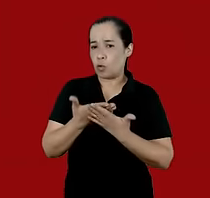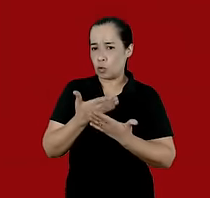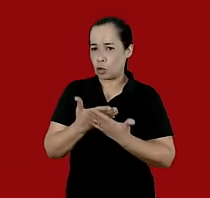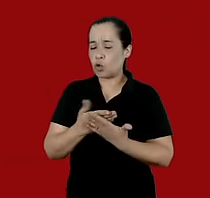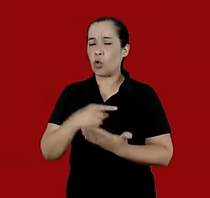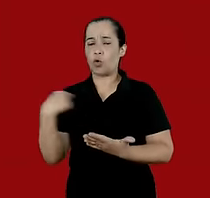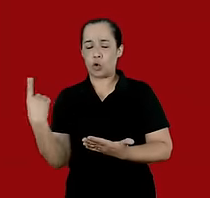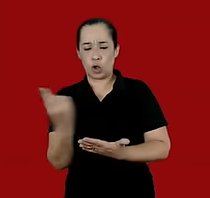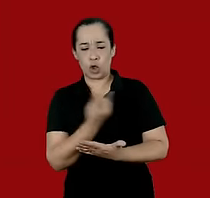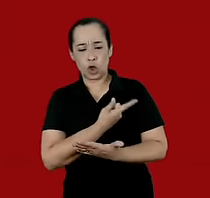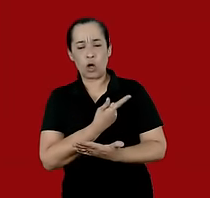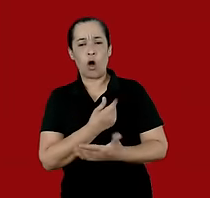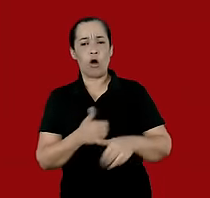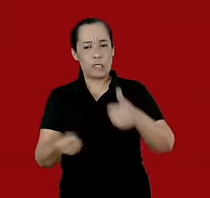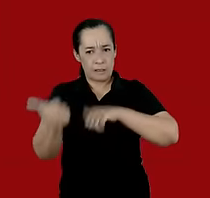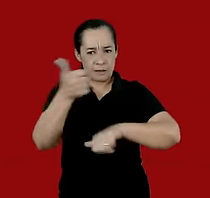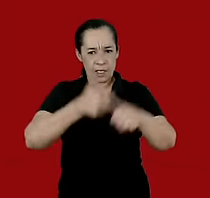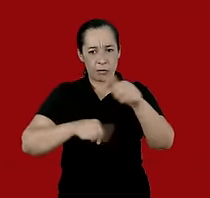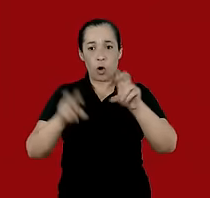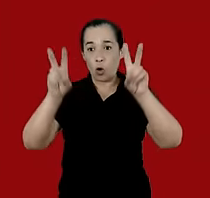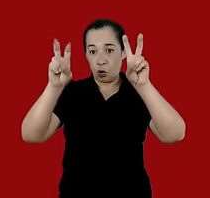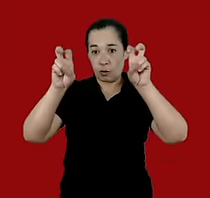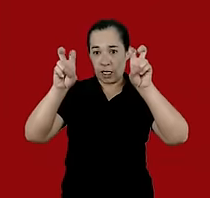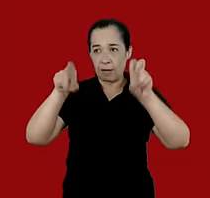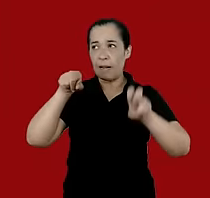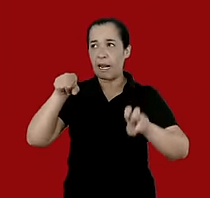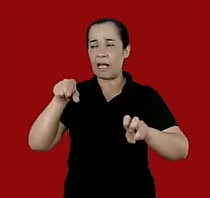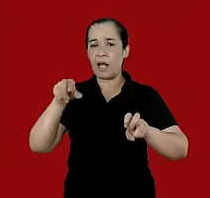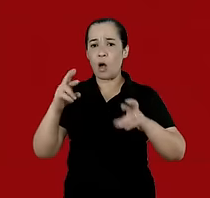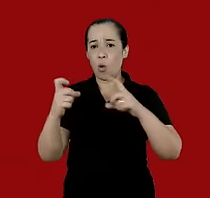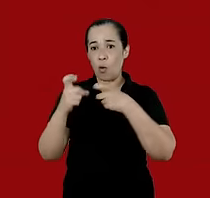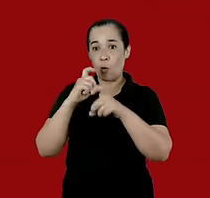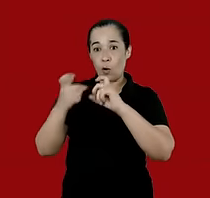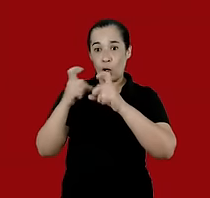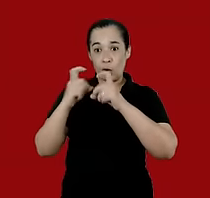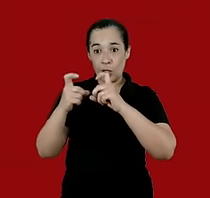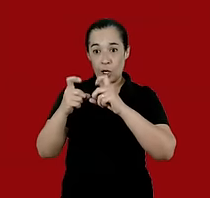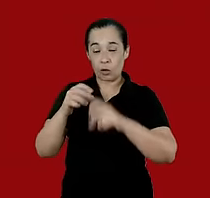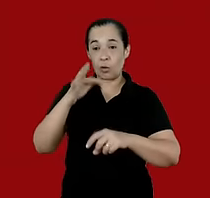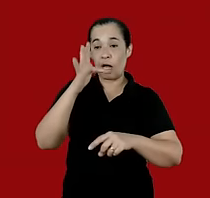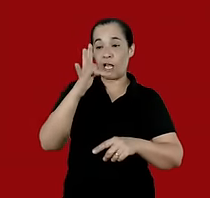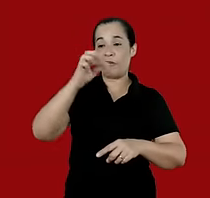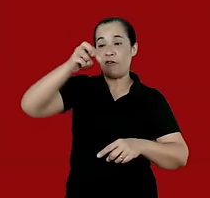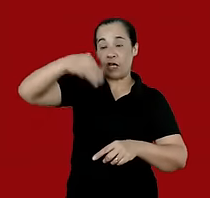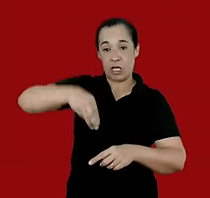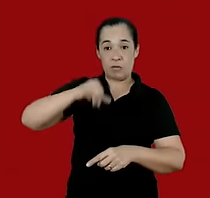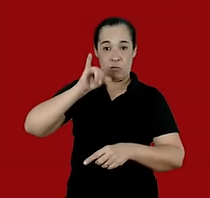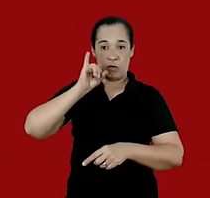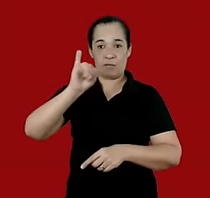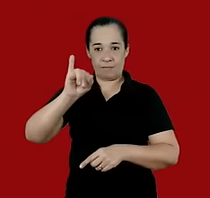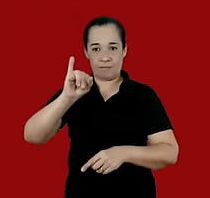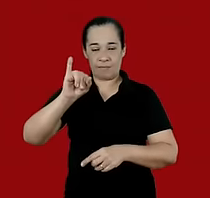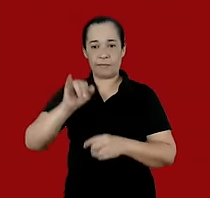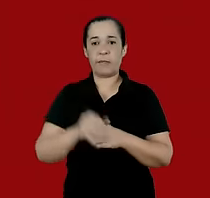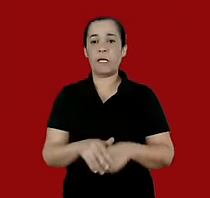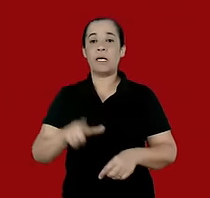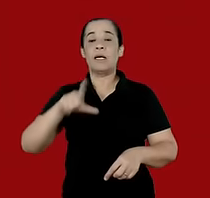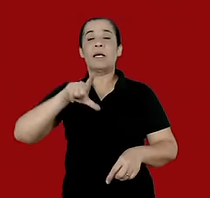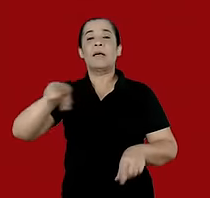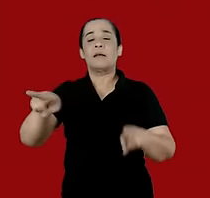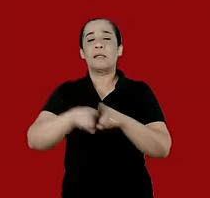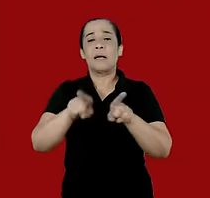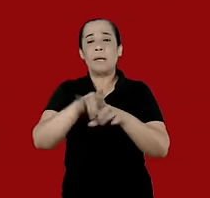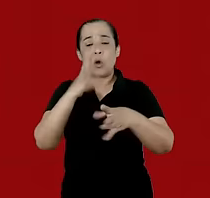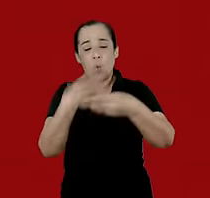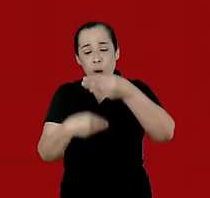foi tema lá na reunião no FMI lá em em marraqueche e a gente vê também um pouco esses subsídios e esses incentivos para